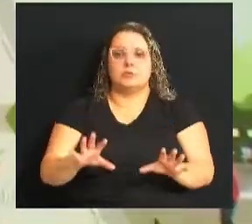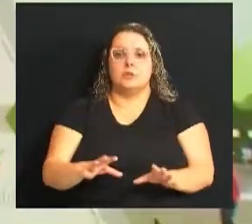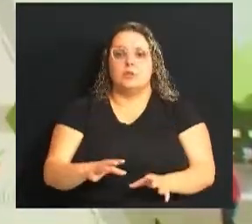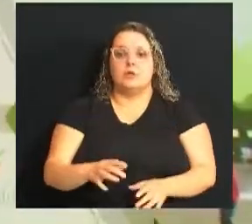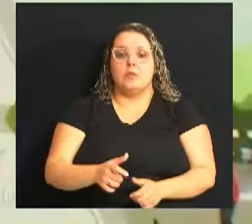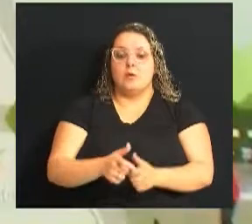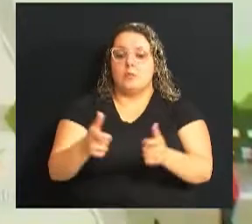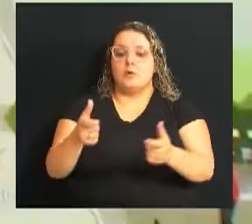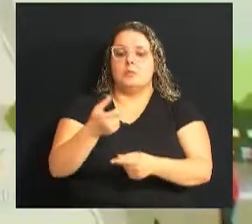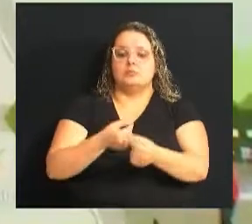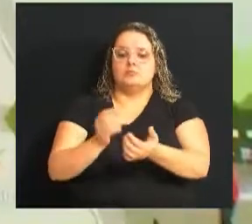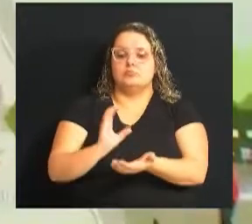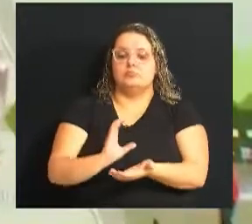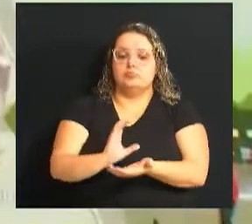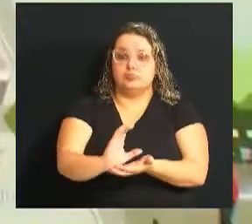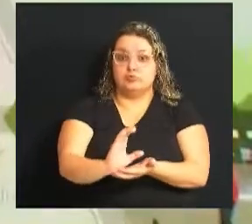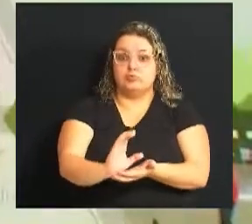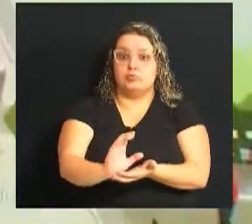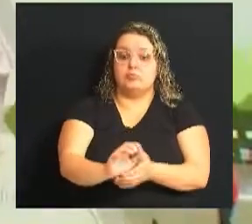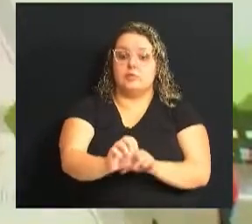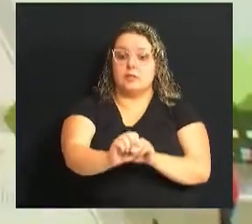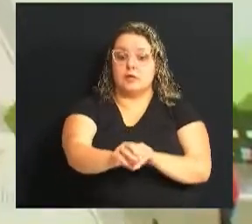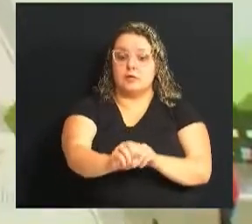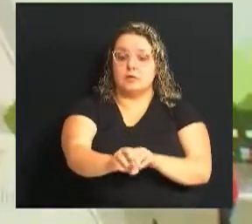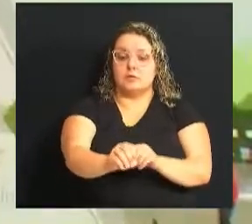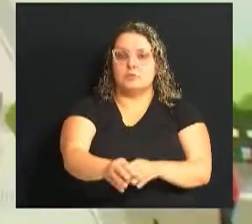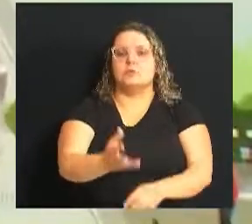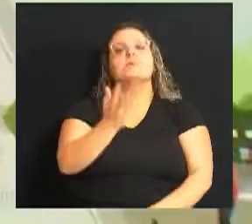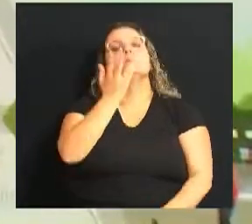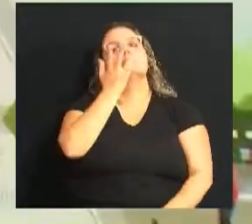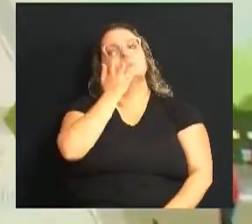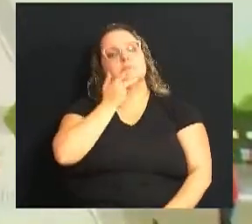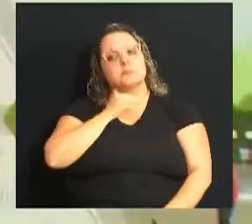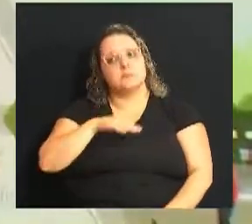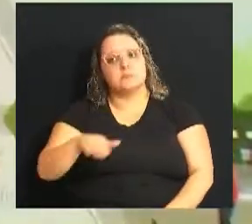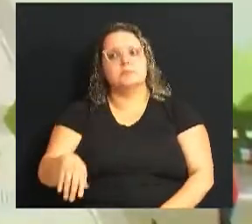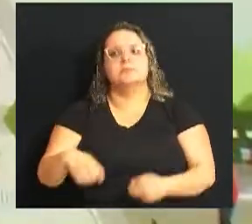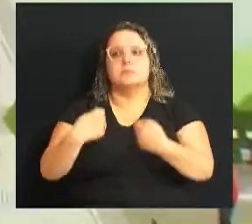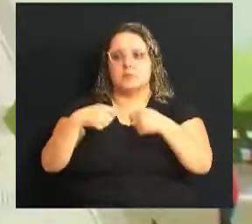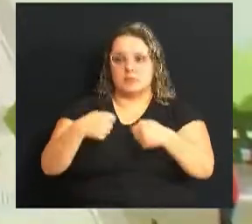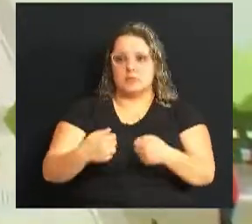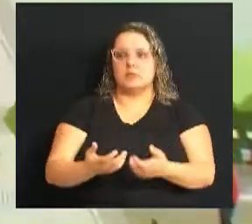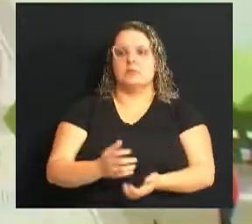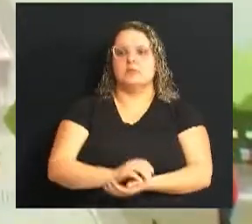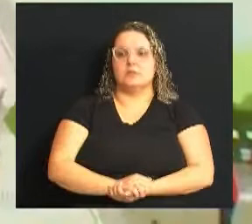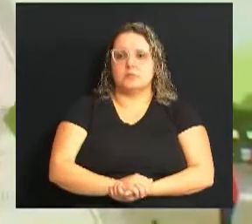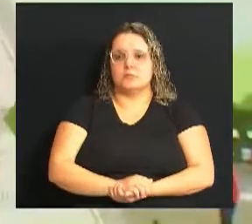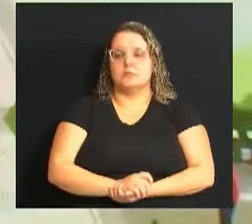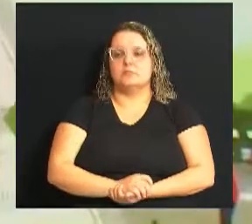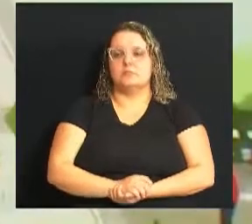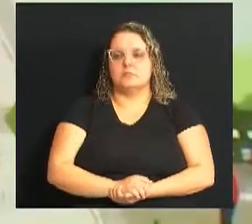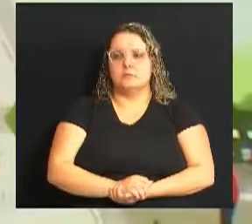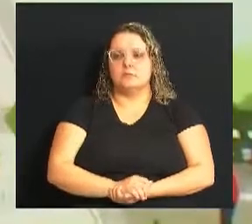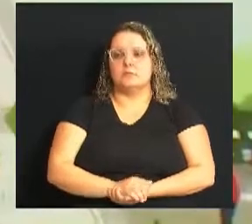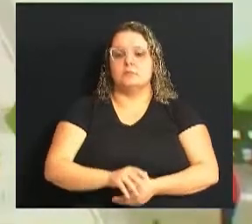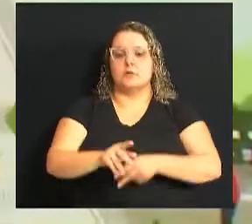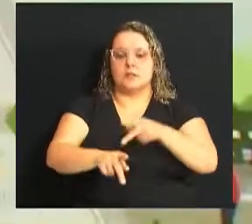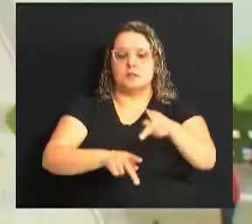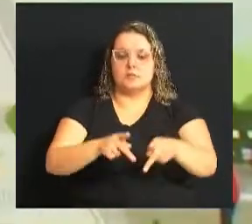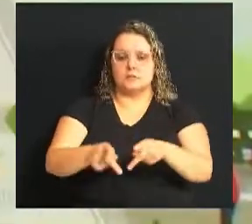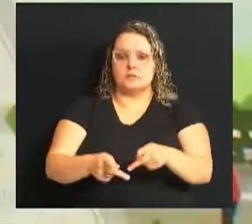investimento, sem sombra de dúvida, precisa ser com a criança, com esse público mais